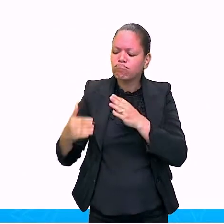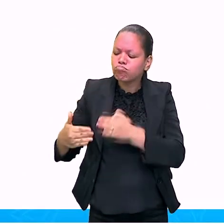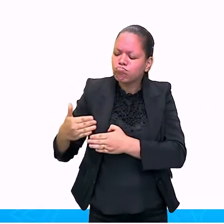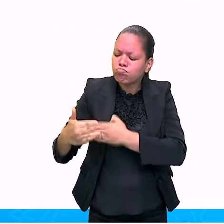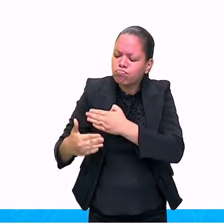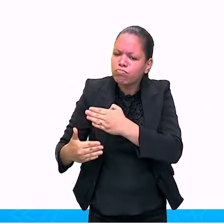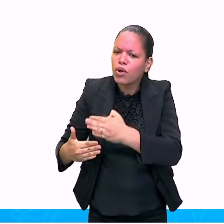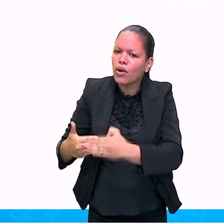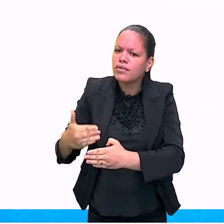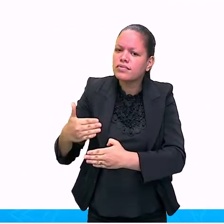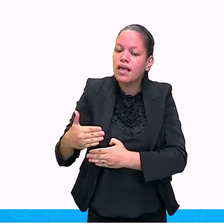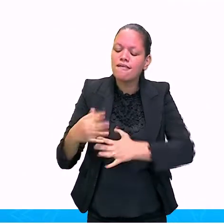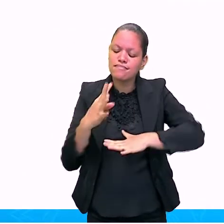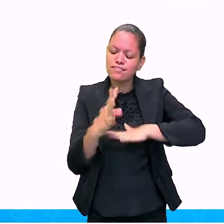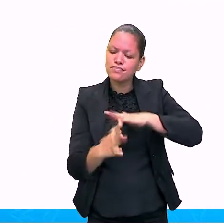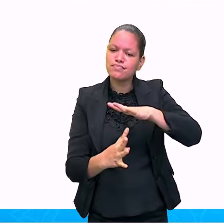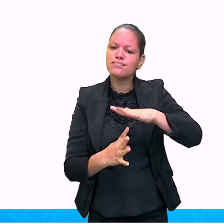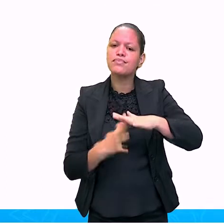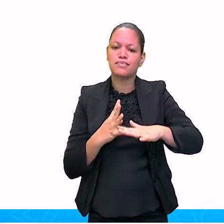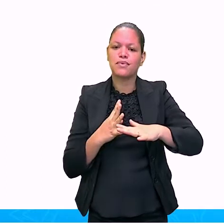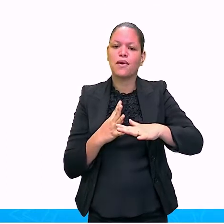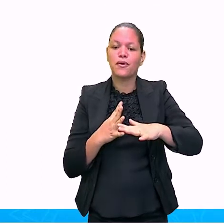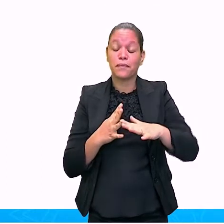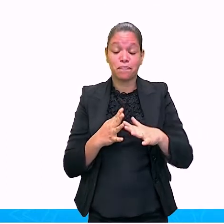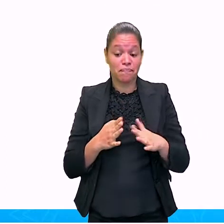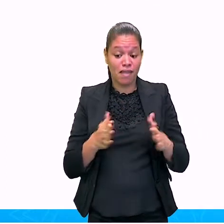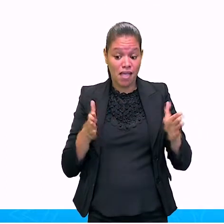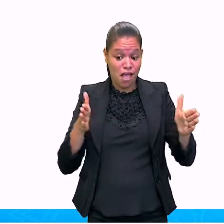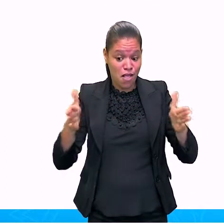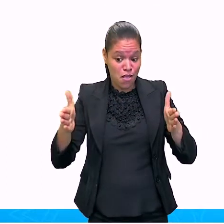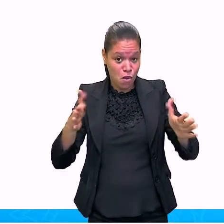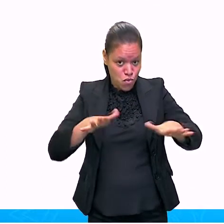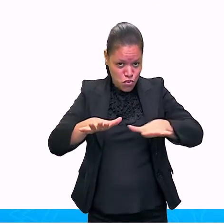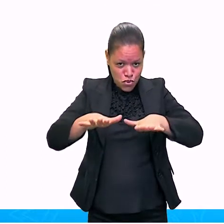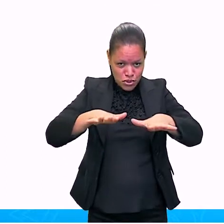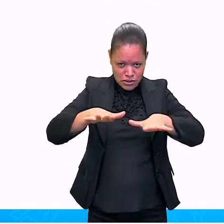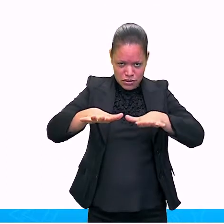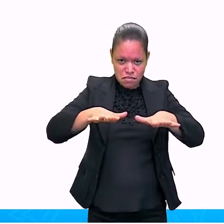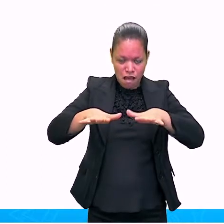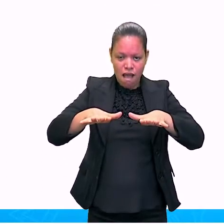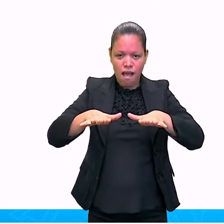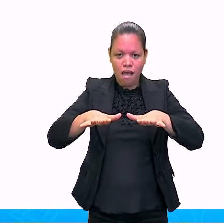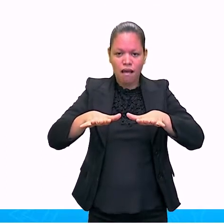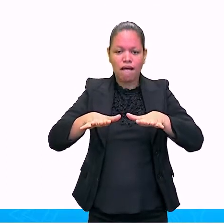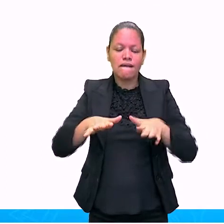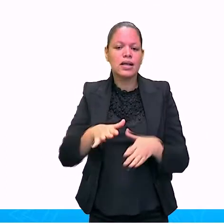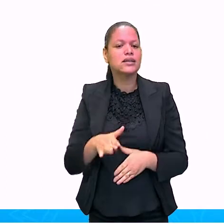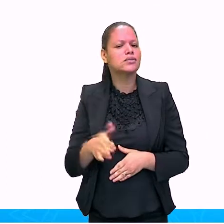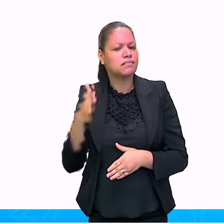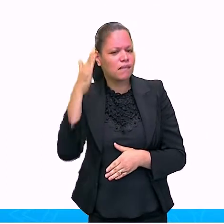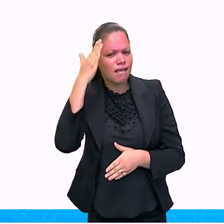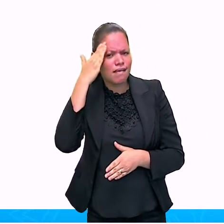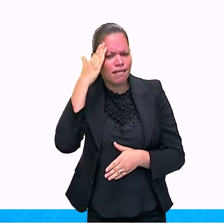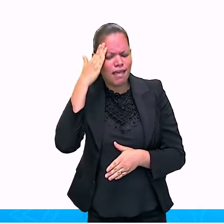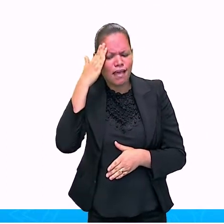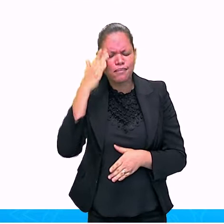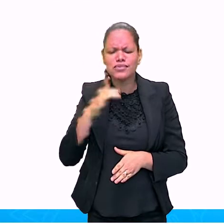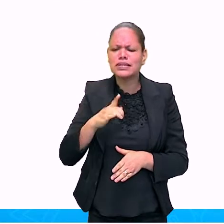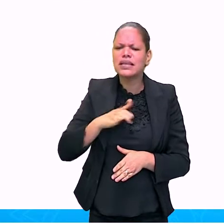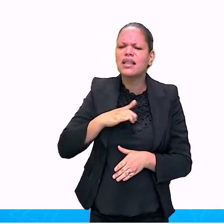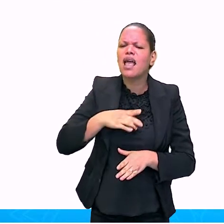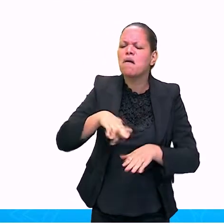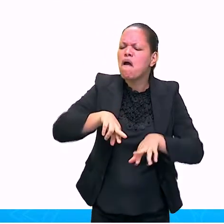do espaço territorial do nosso país, geograficamente, nós temos aí diversas pessoas,